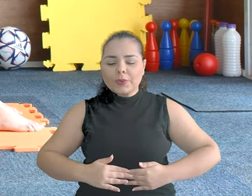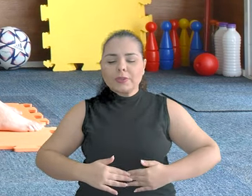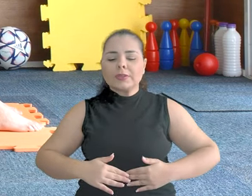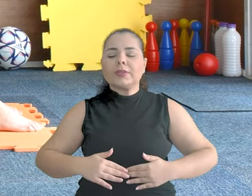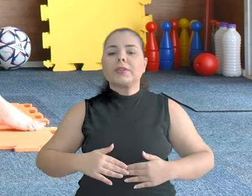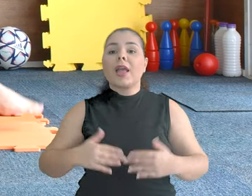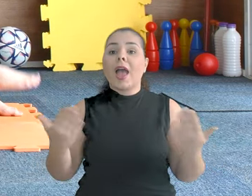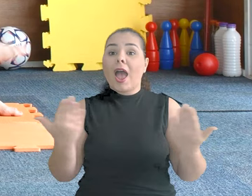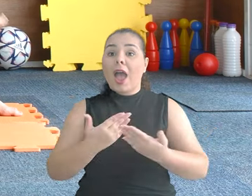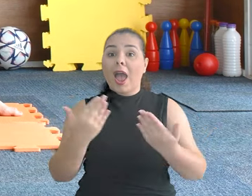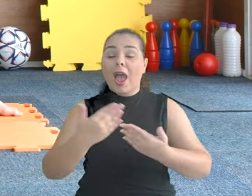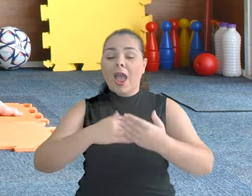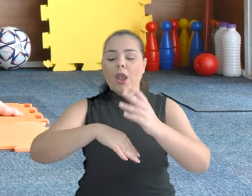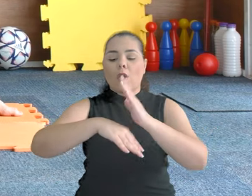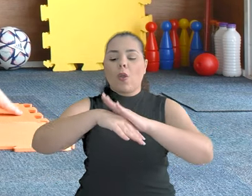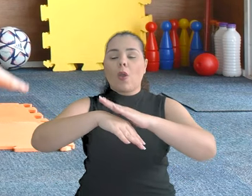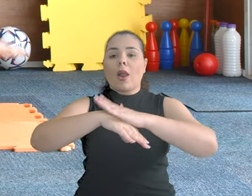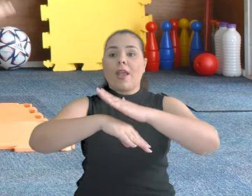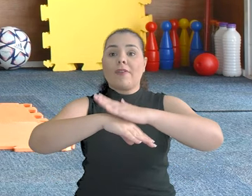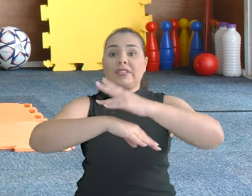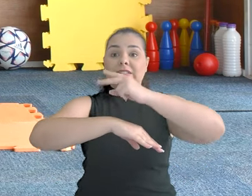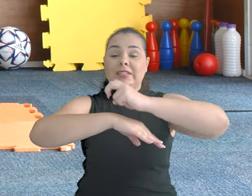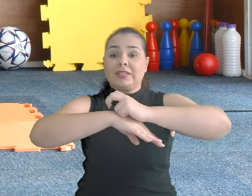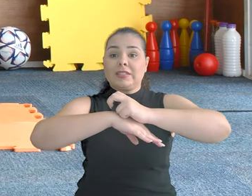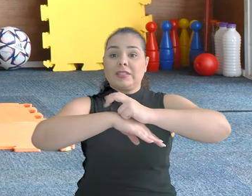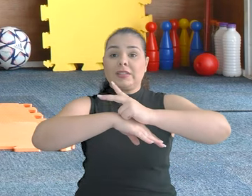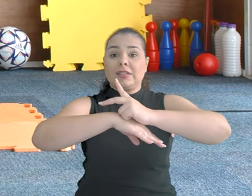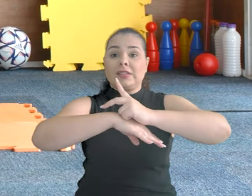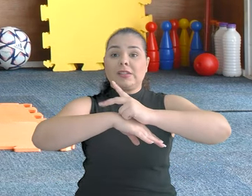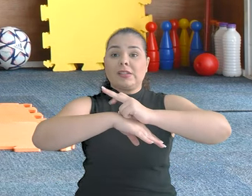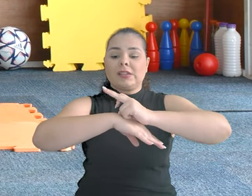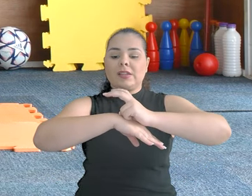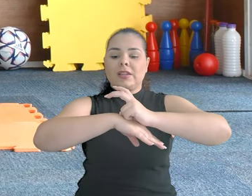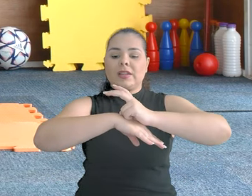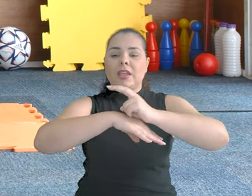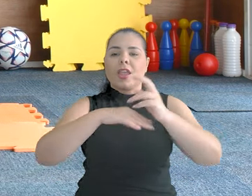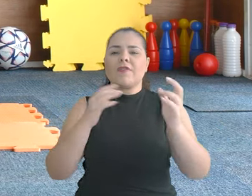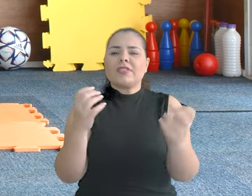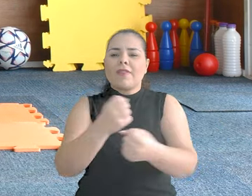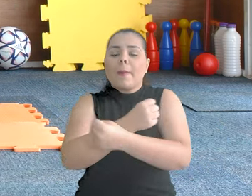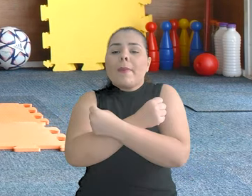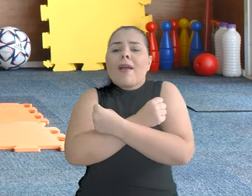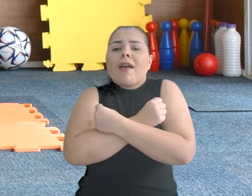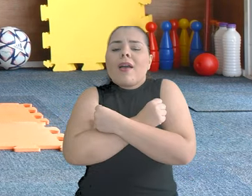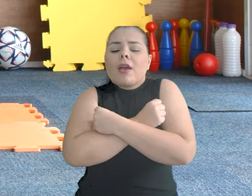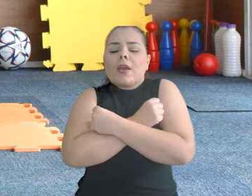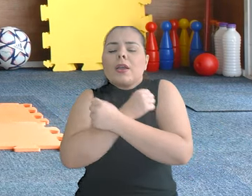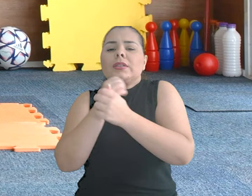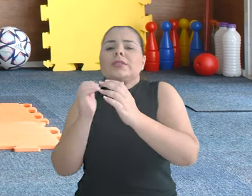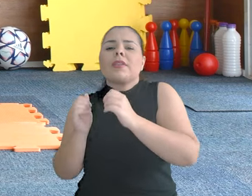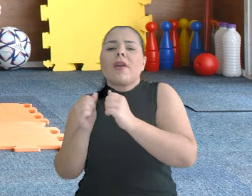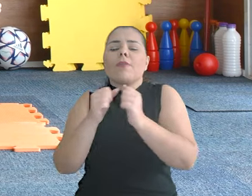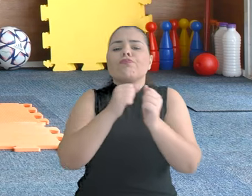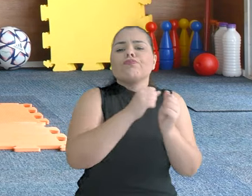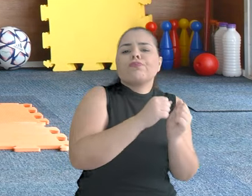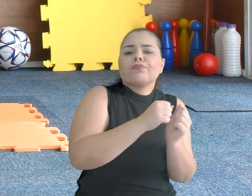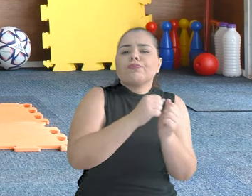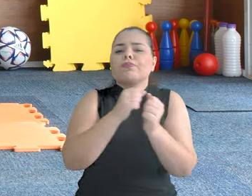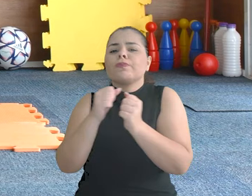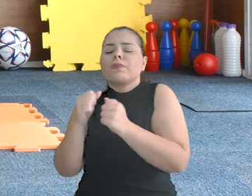devagar só numa perna sobe a outra abraço joelho balança um